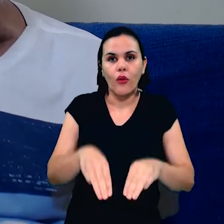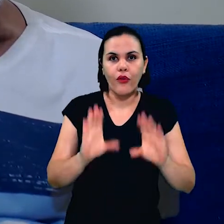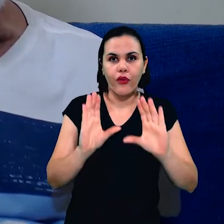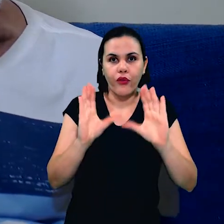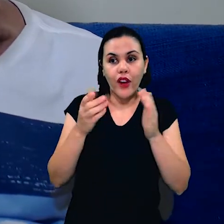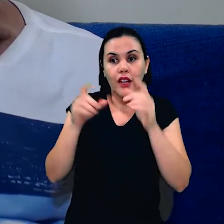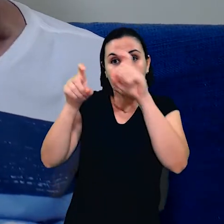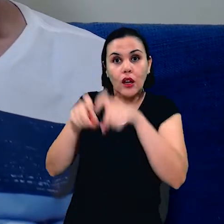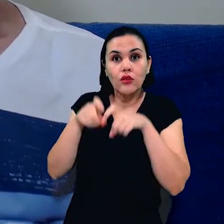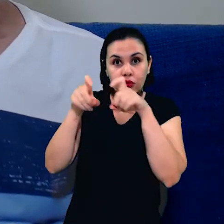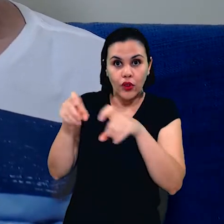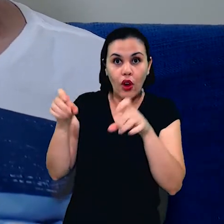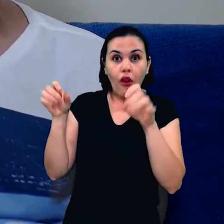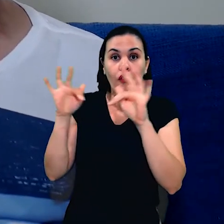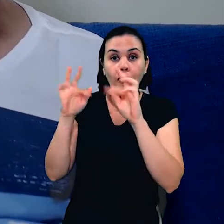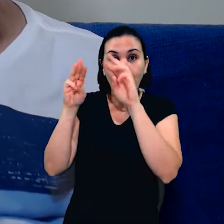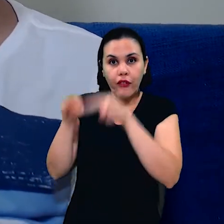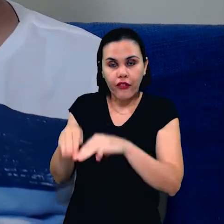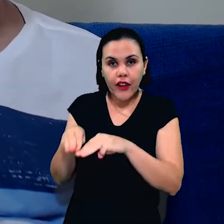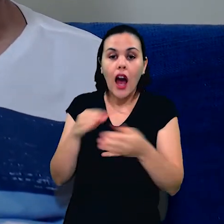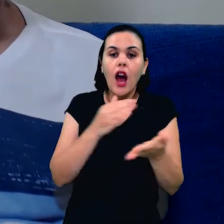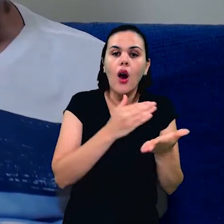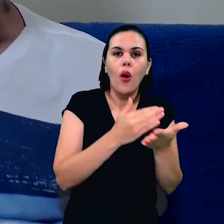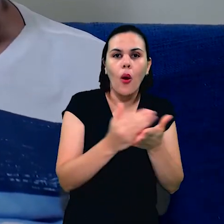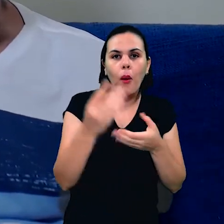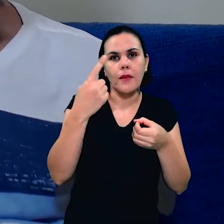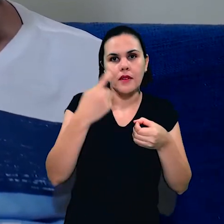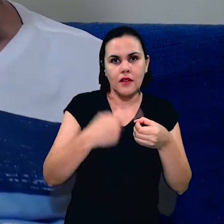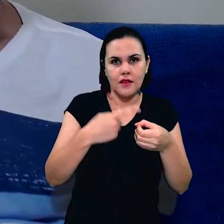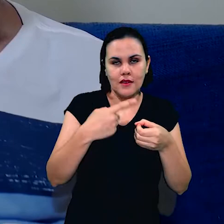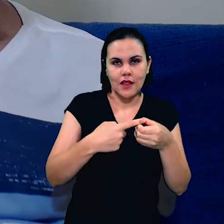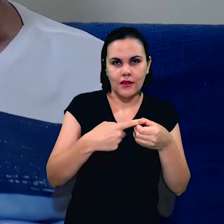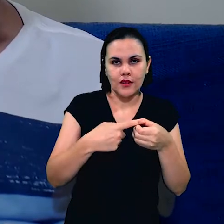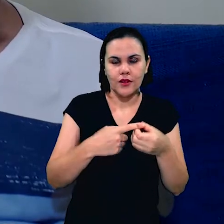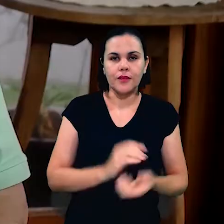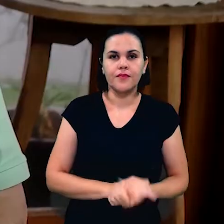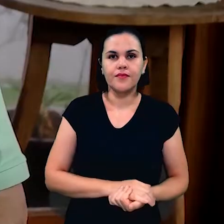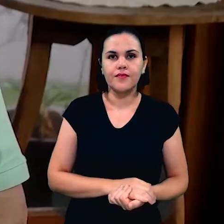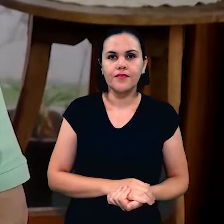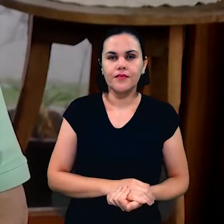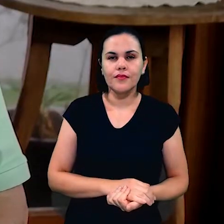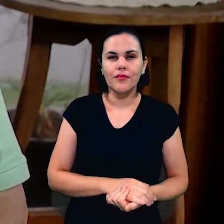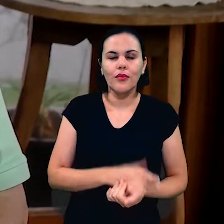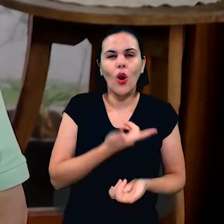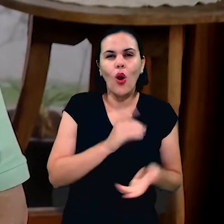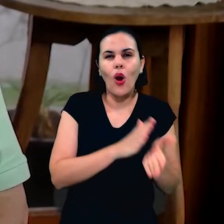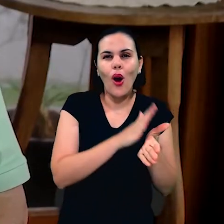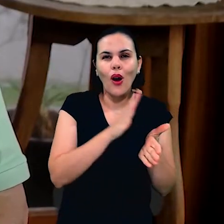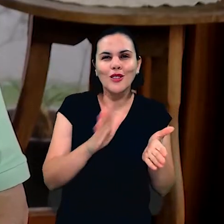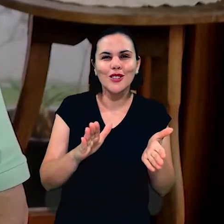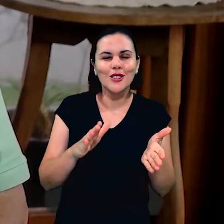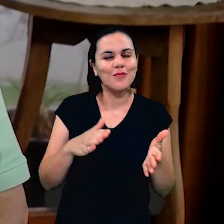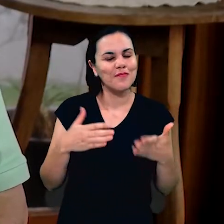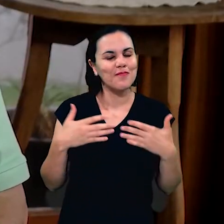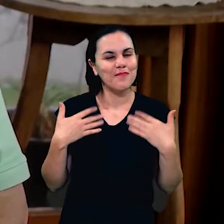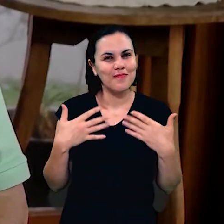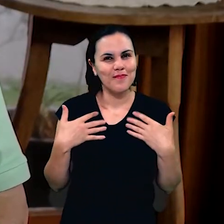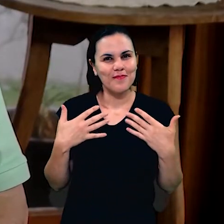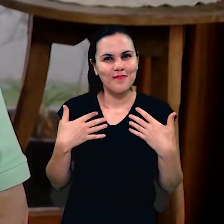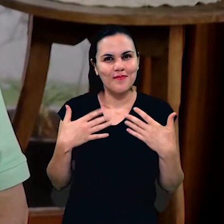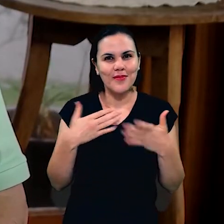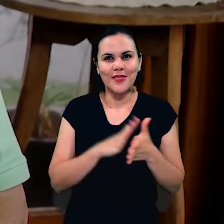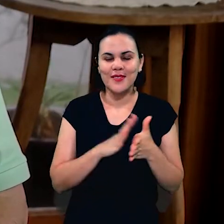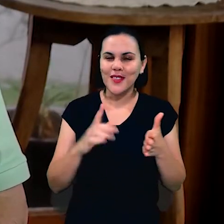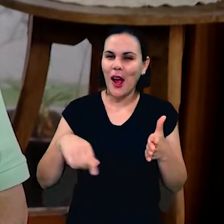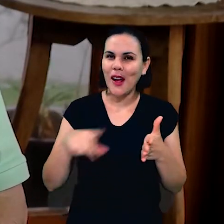na zona rural. E iniciava a festividade na zona urbana. E outro momento gratificante,